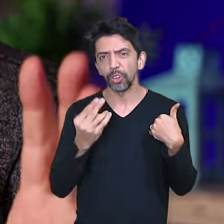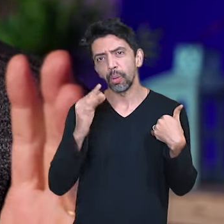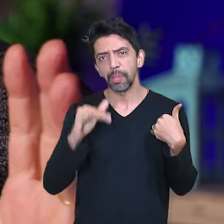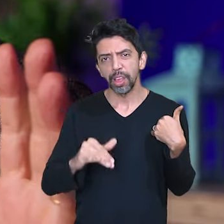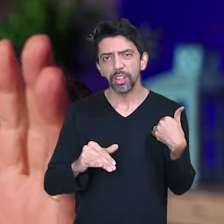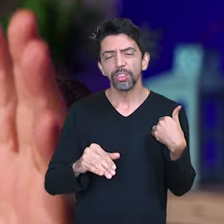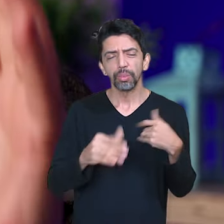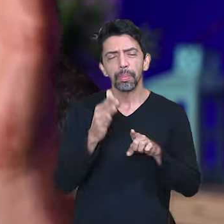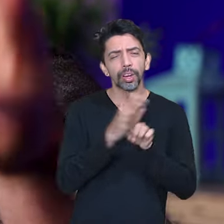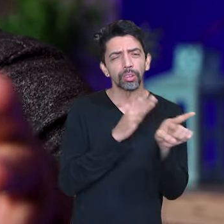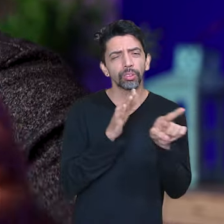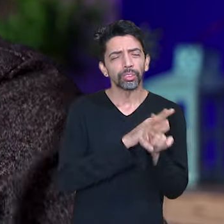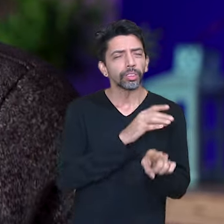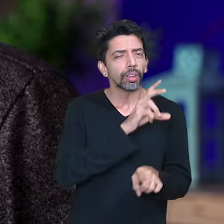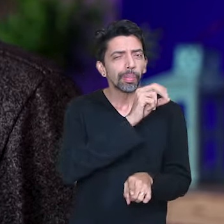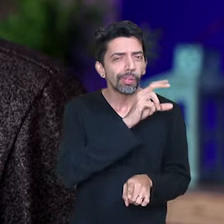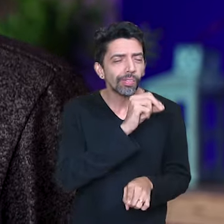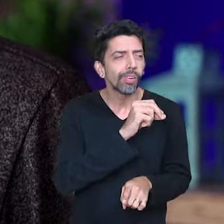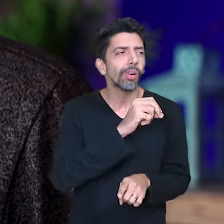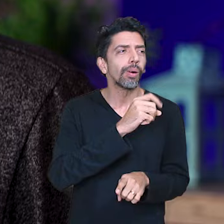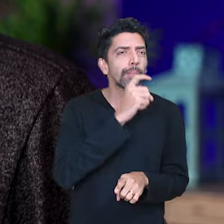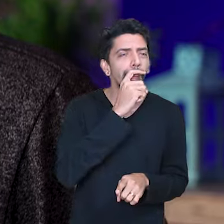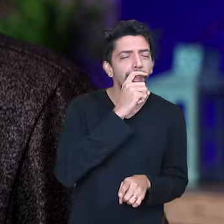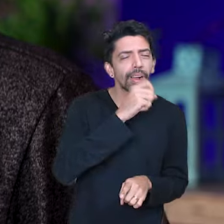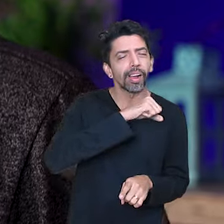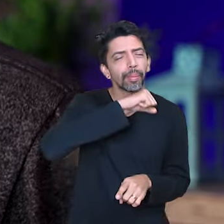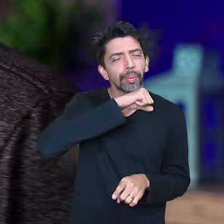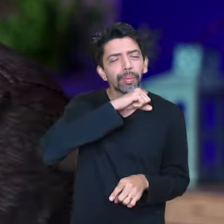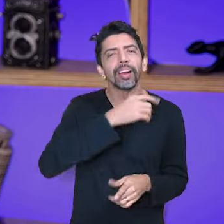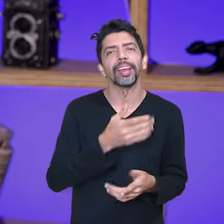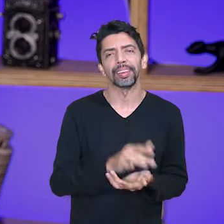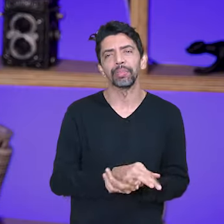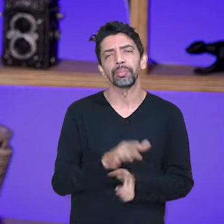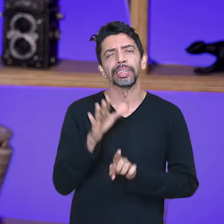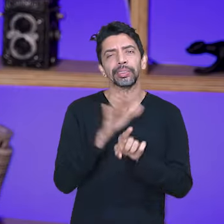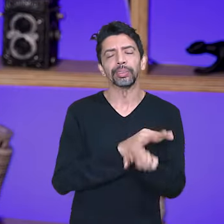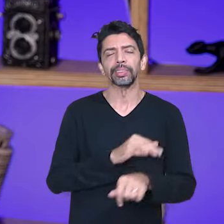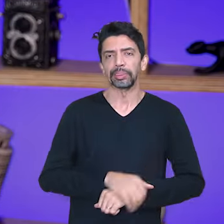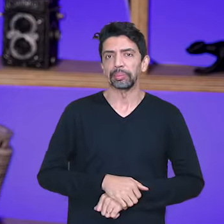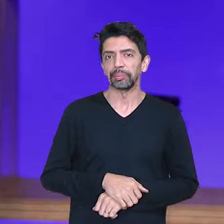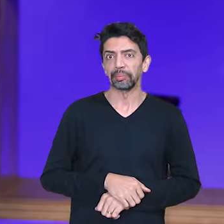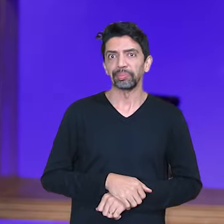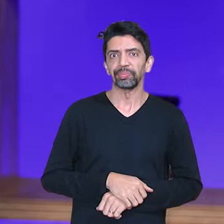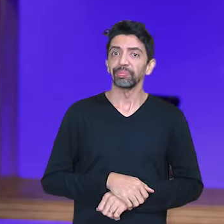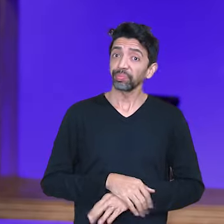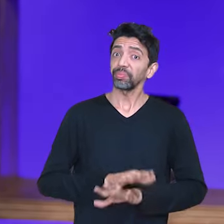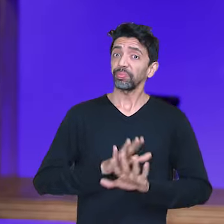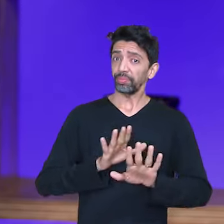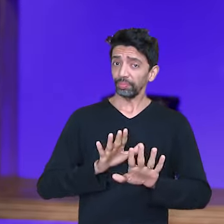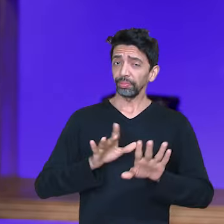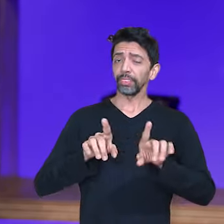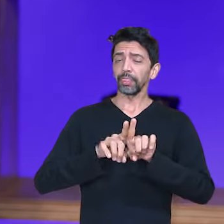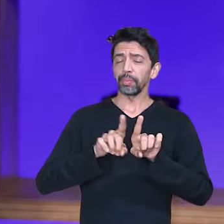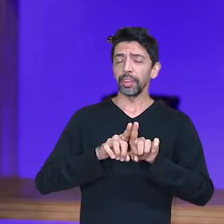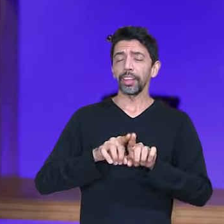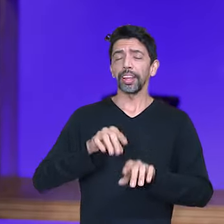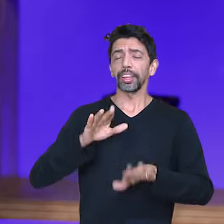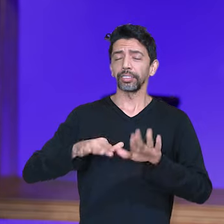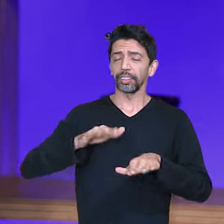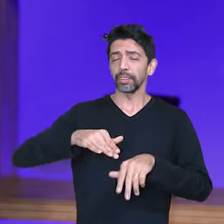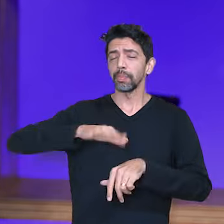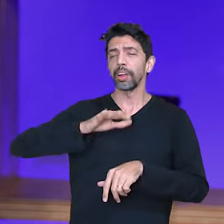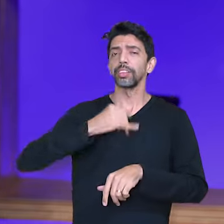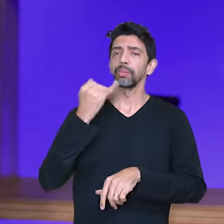com muita propriedade essa perda desse poder aquisitivo. E mais importante de tudo isso, nós precisamos entender, porque se eu